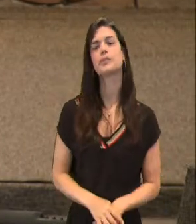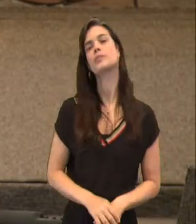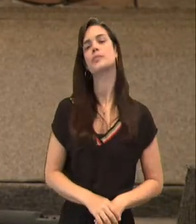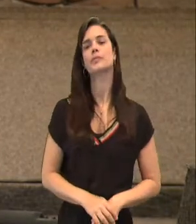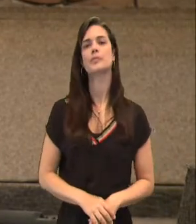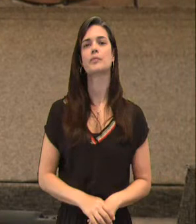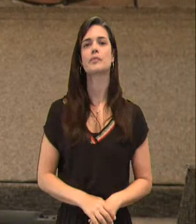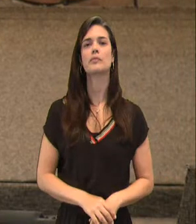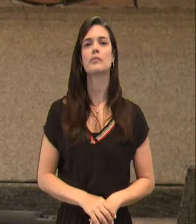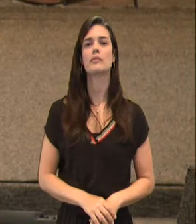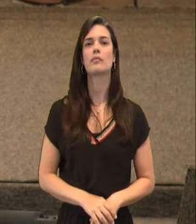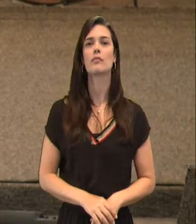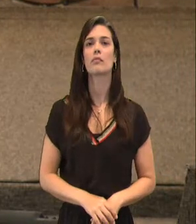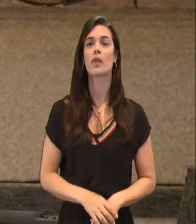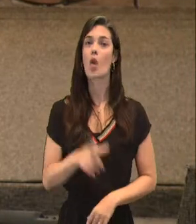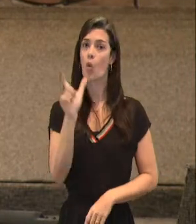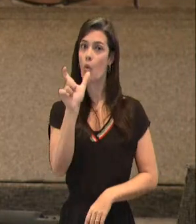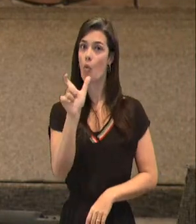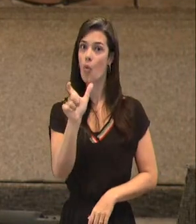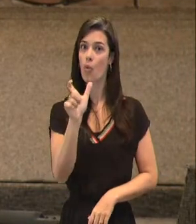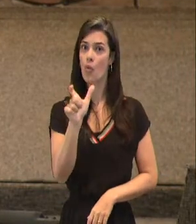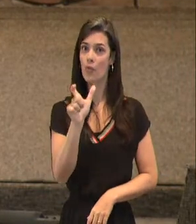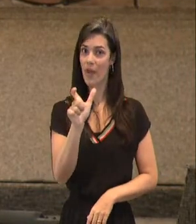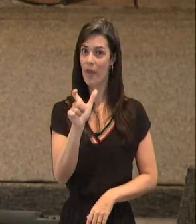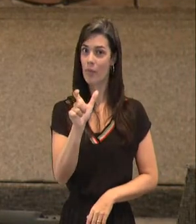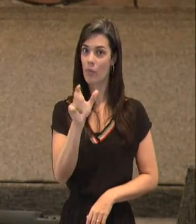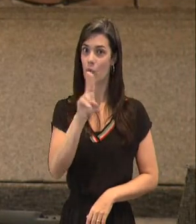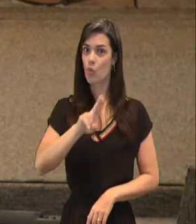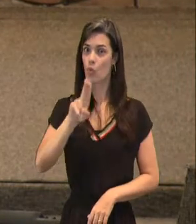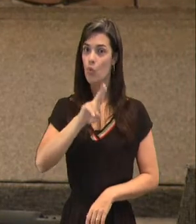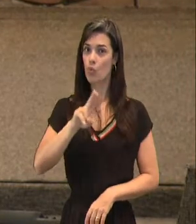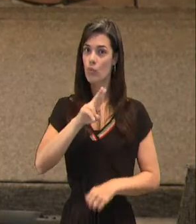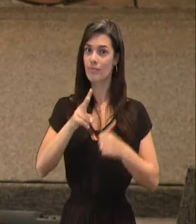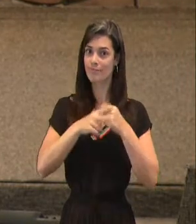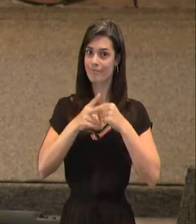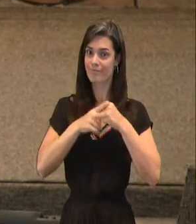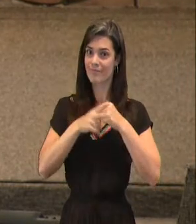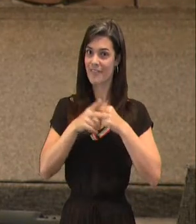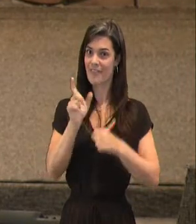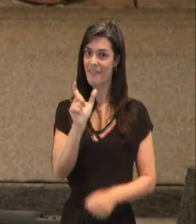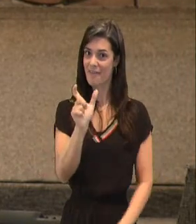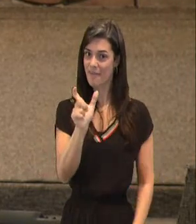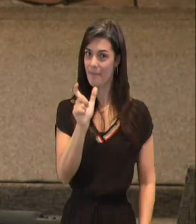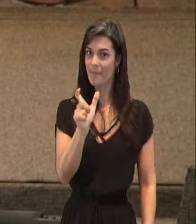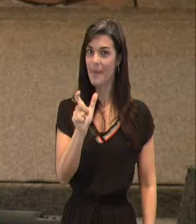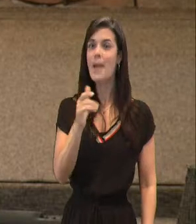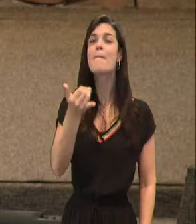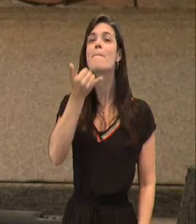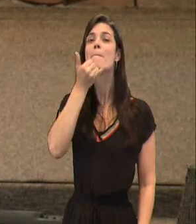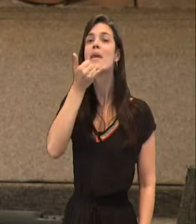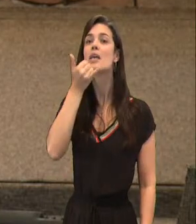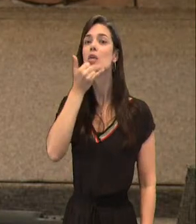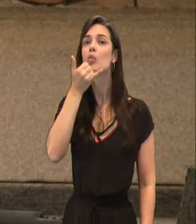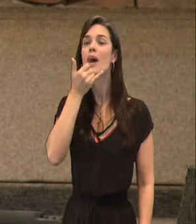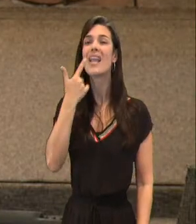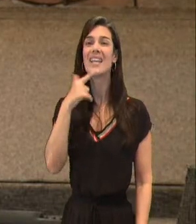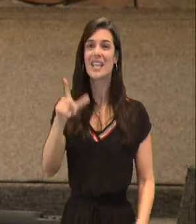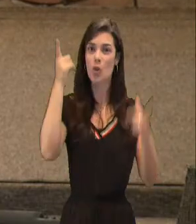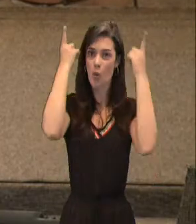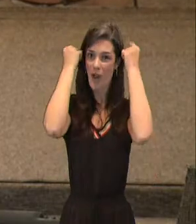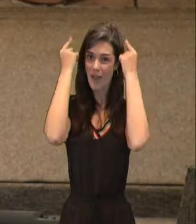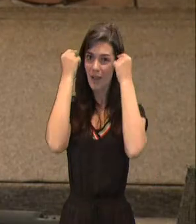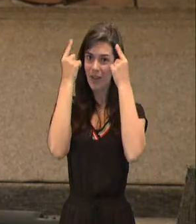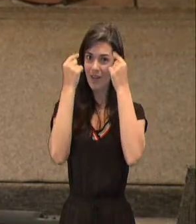O verbo aqui utilizado é perdoar. No idioma original, como já vimos aqui o grego, o